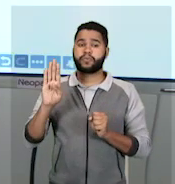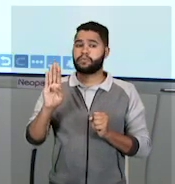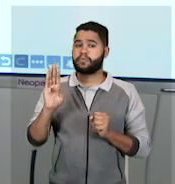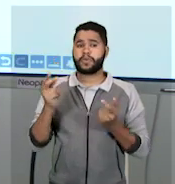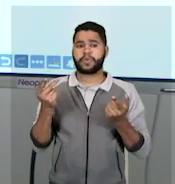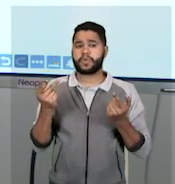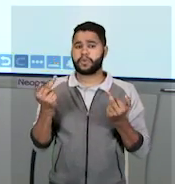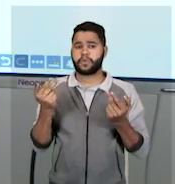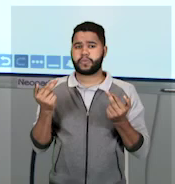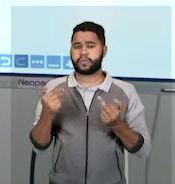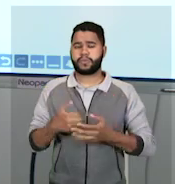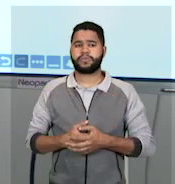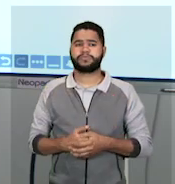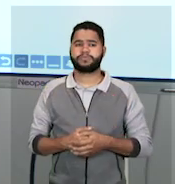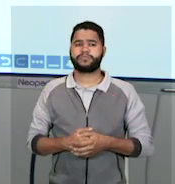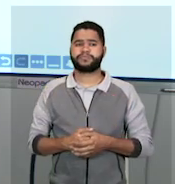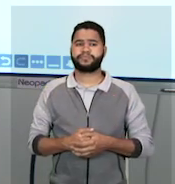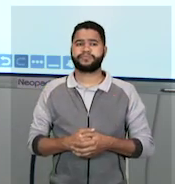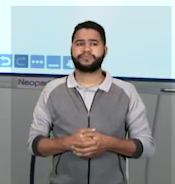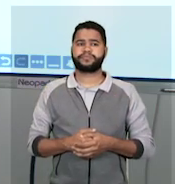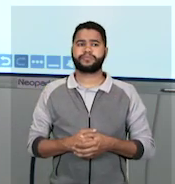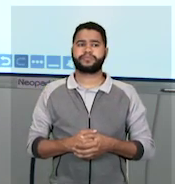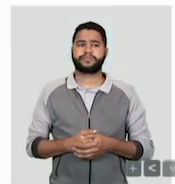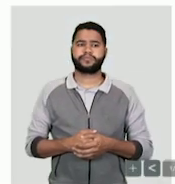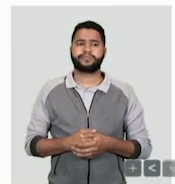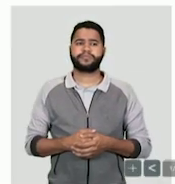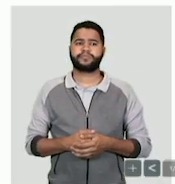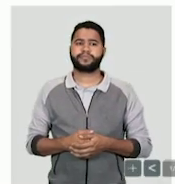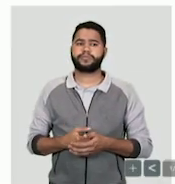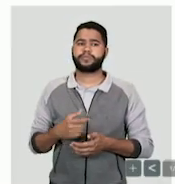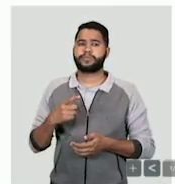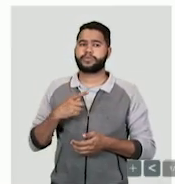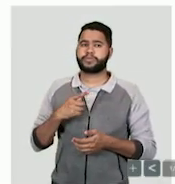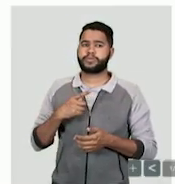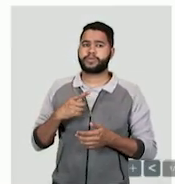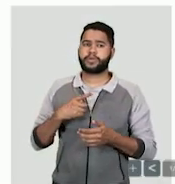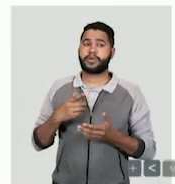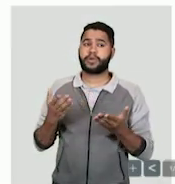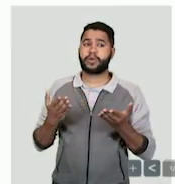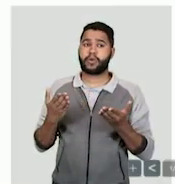mesma forma. Se eu usei o seno para o A, eu vou usar o cosseno.